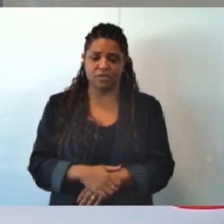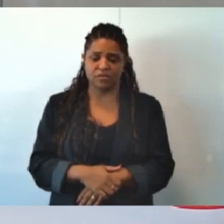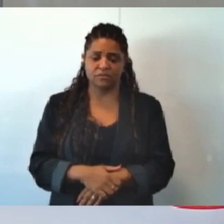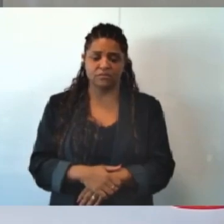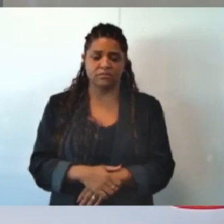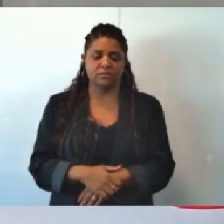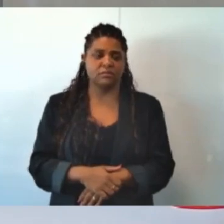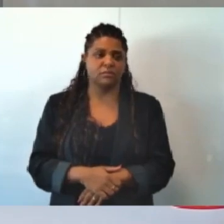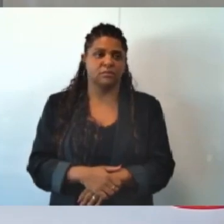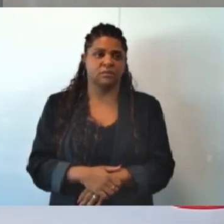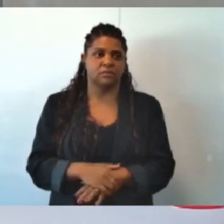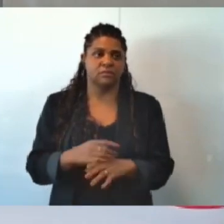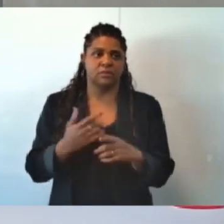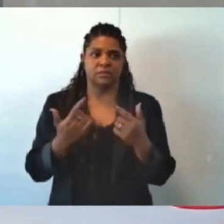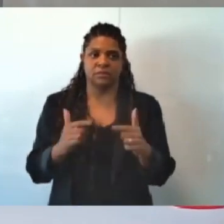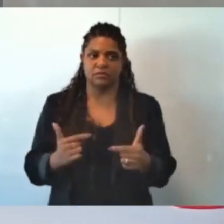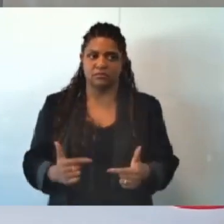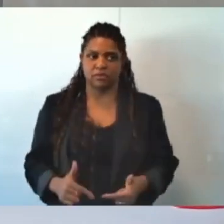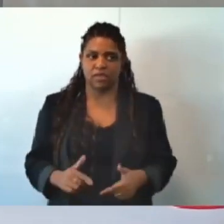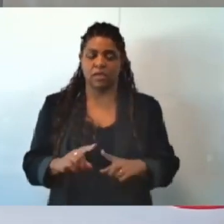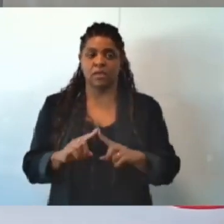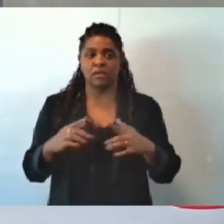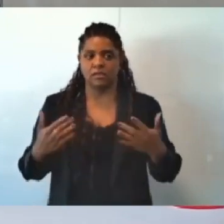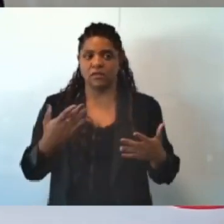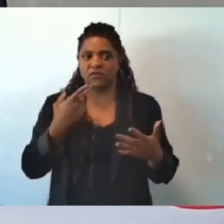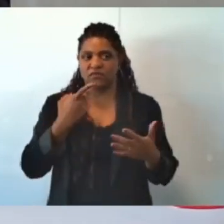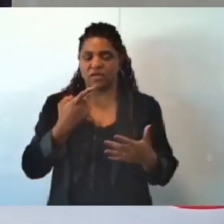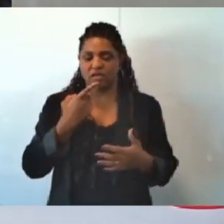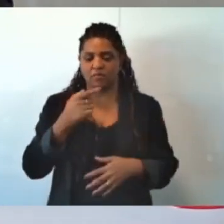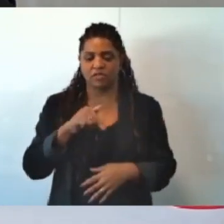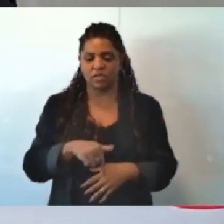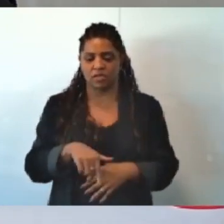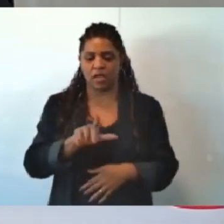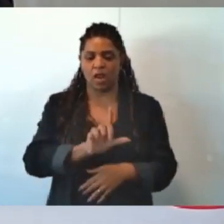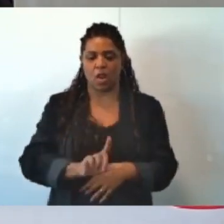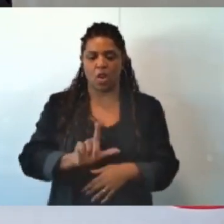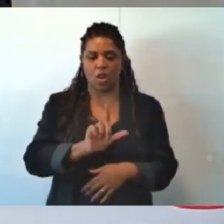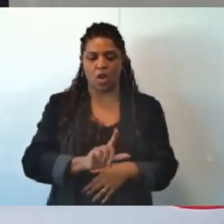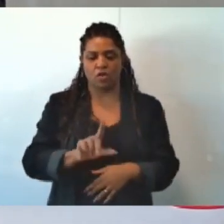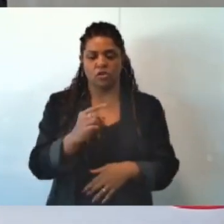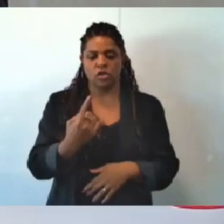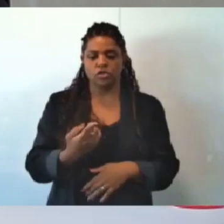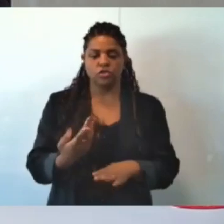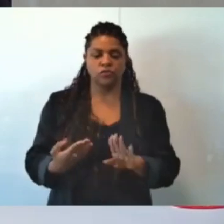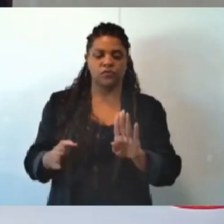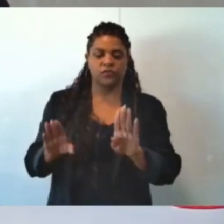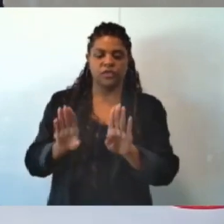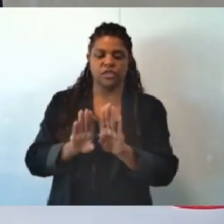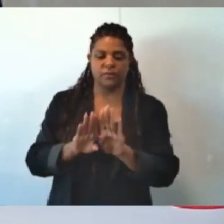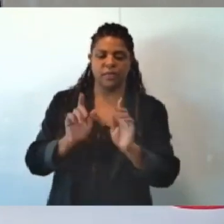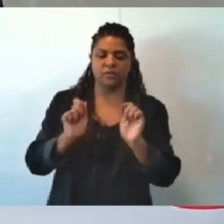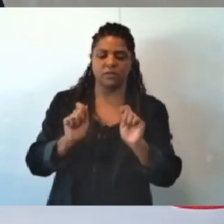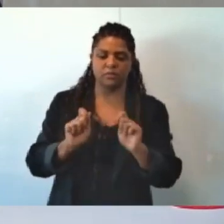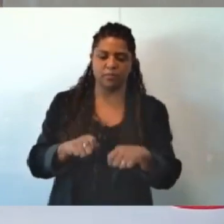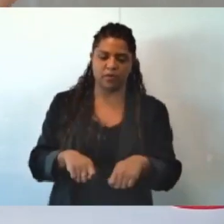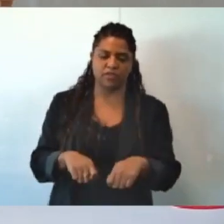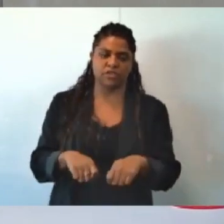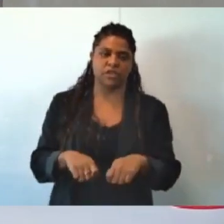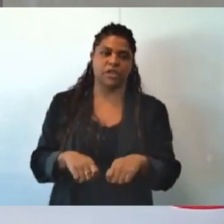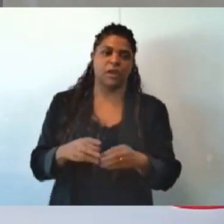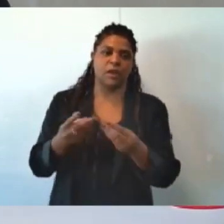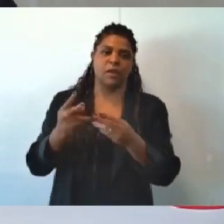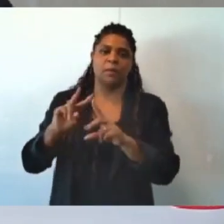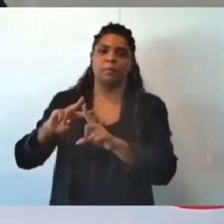tem. Então, nós estamos falando aqui, obviamente, de um fechamento que pode estrangular. Né? Nós vamos estrangular